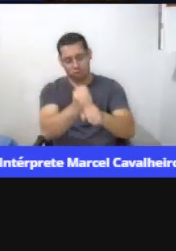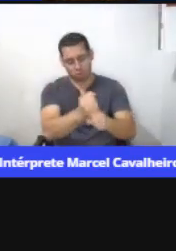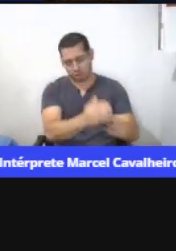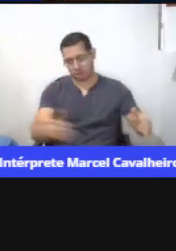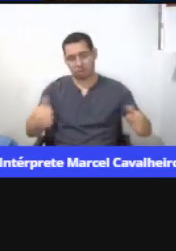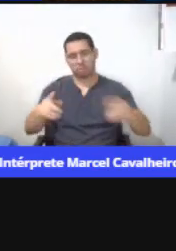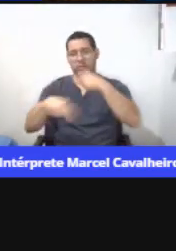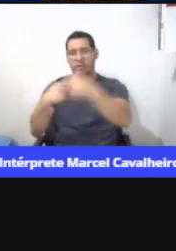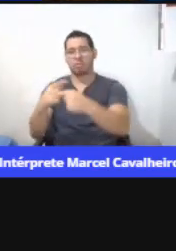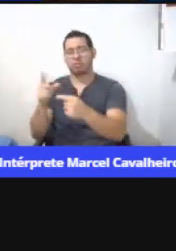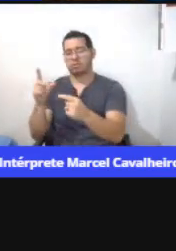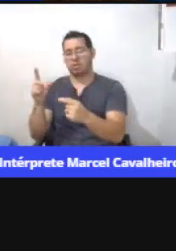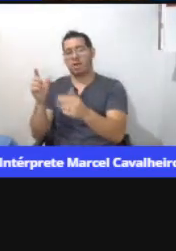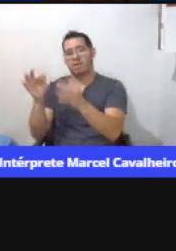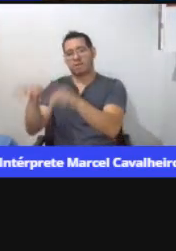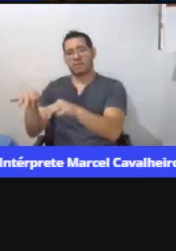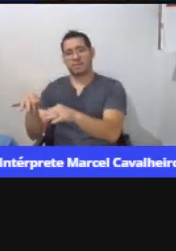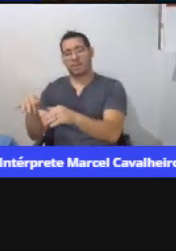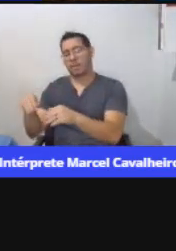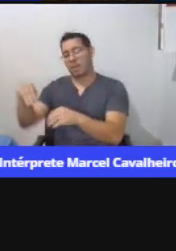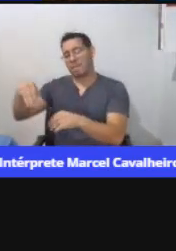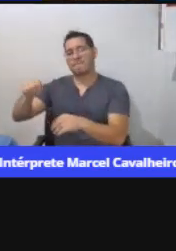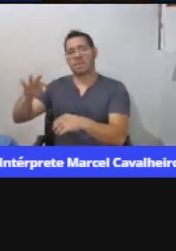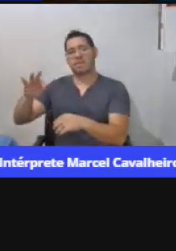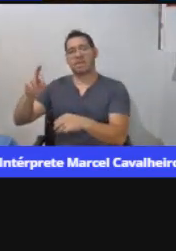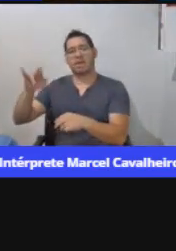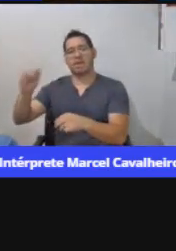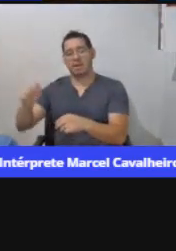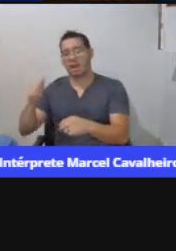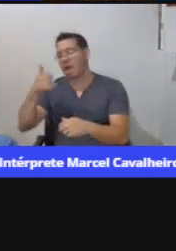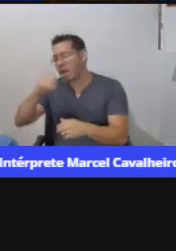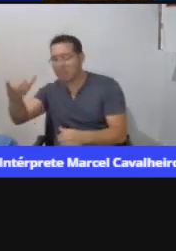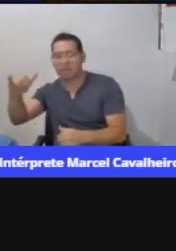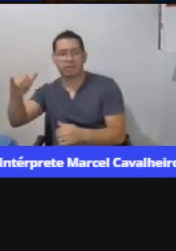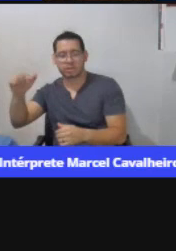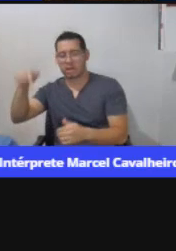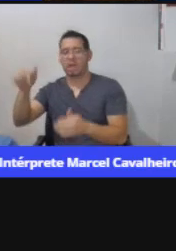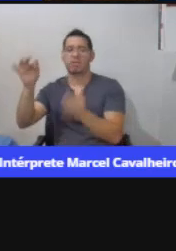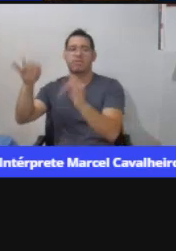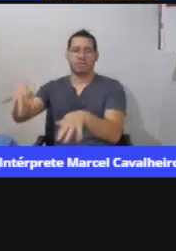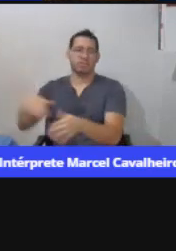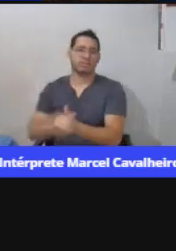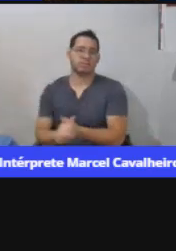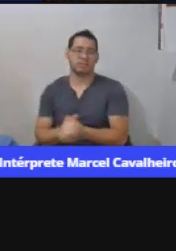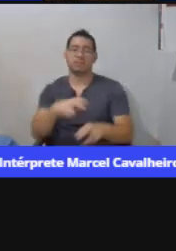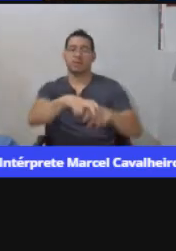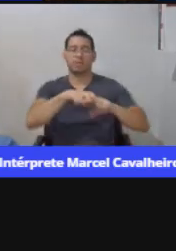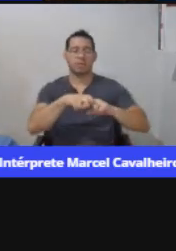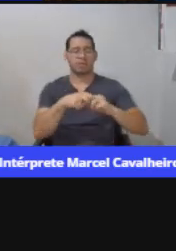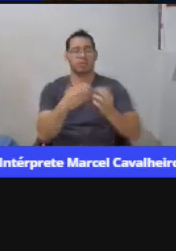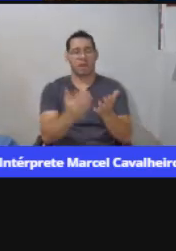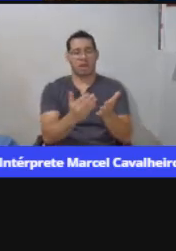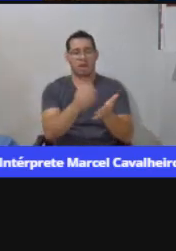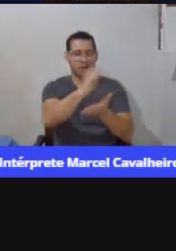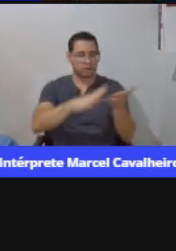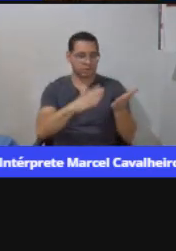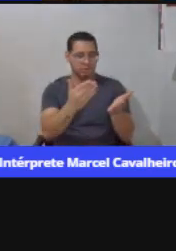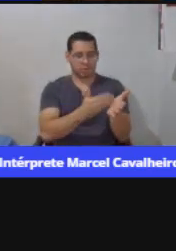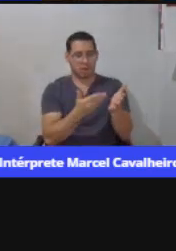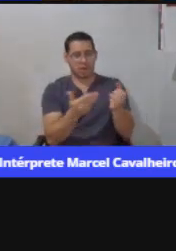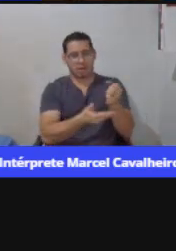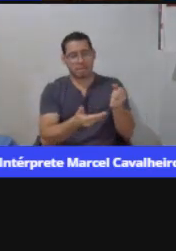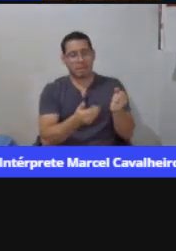finalizar no micro, que é matéria e energia, no final do ano. Por isso que a nossa atividade lá do caderno base, ela começa